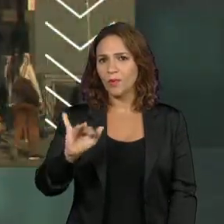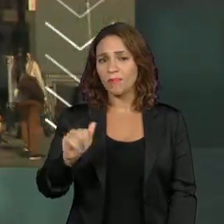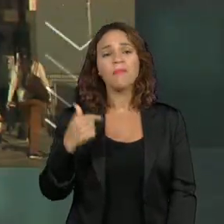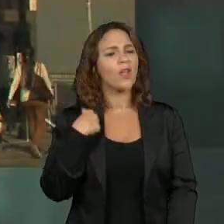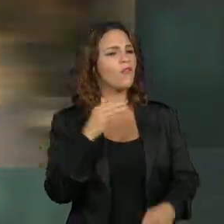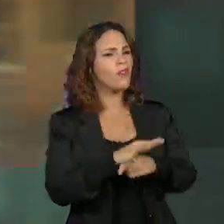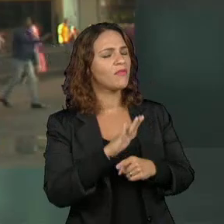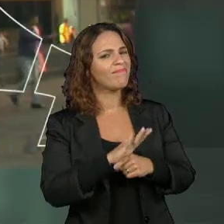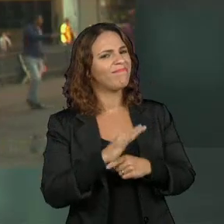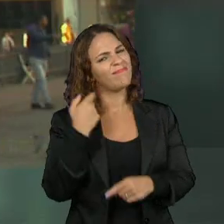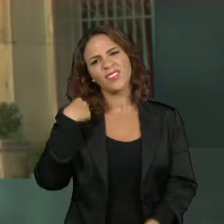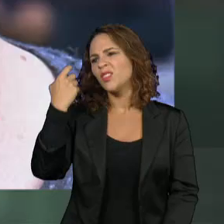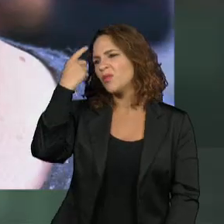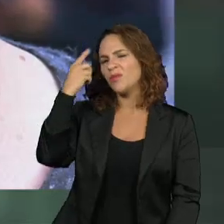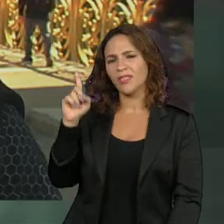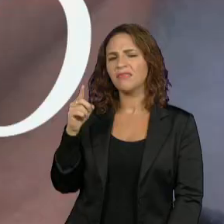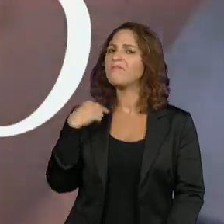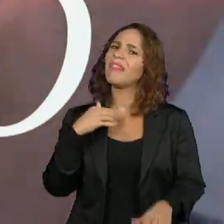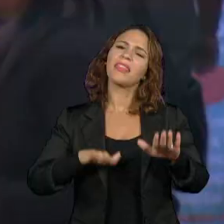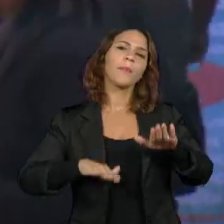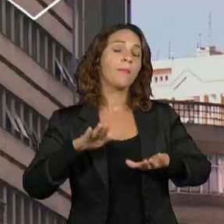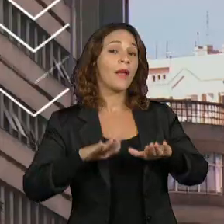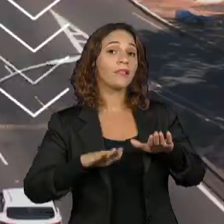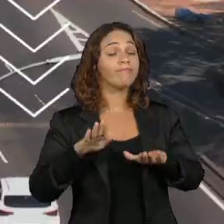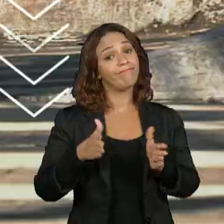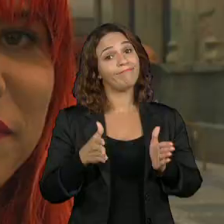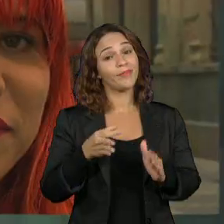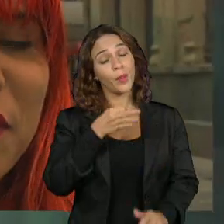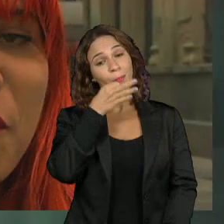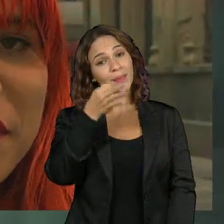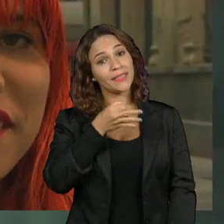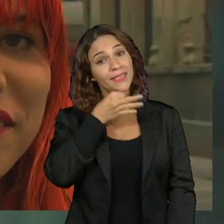sei. Depende. Sou contra. Opinião.